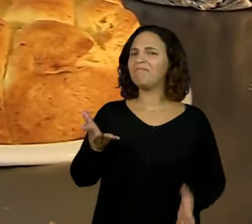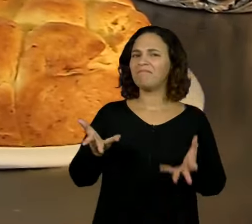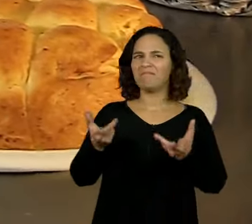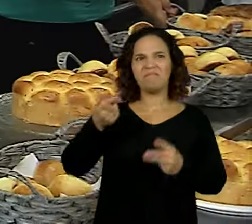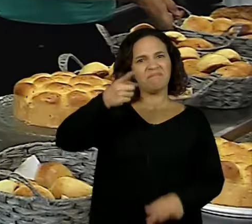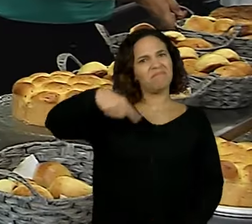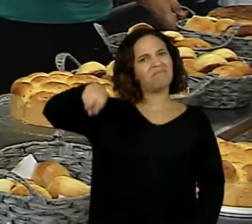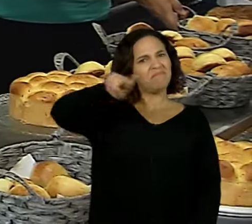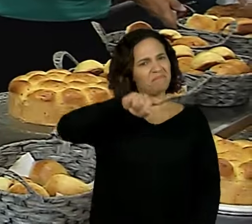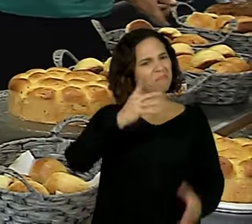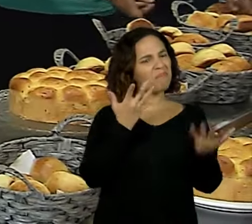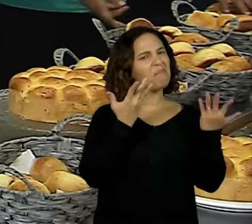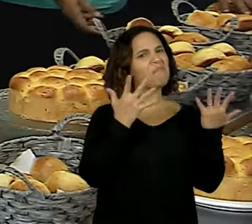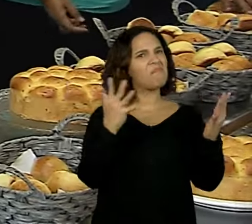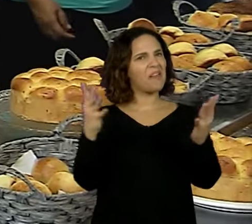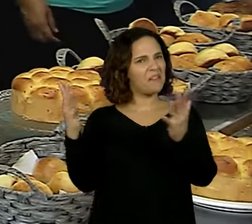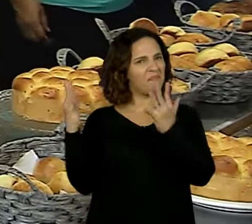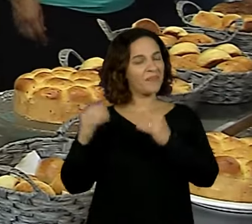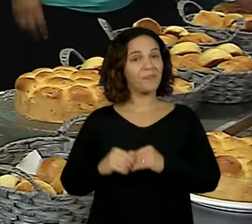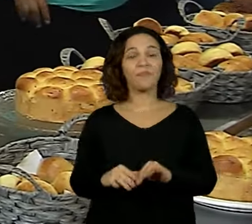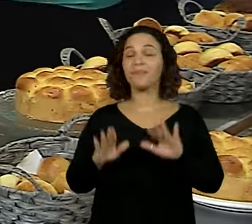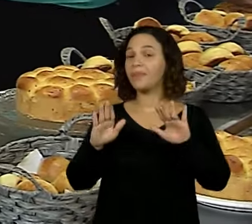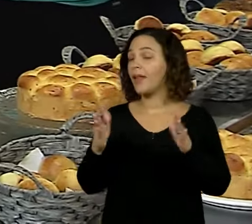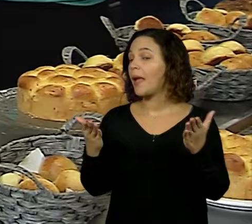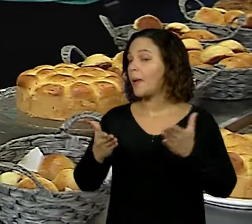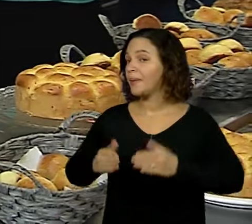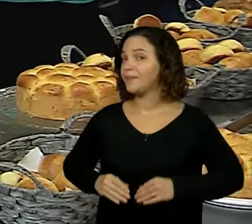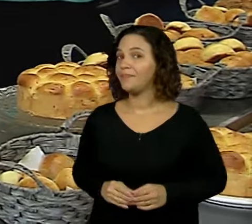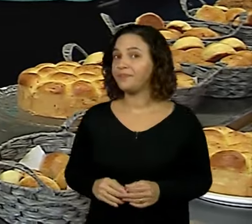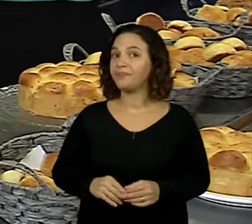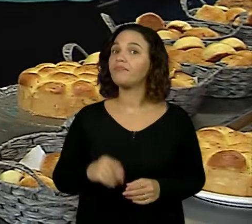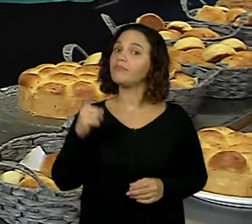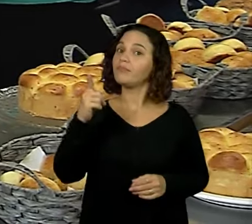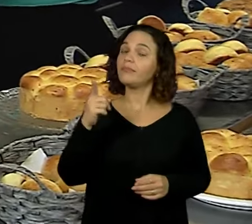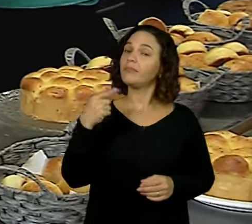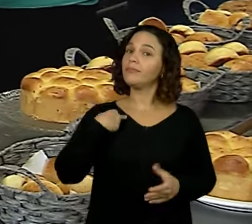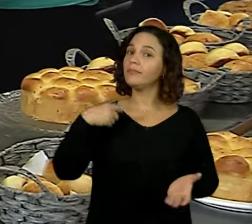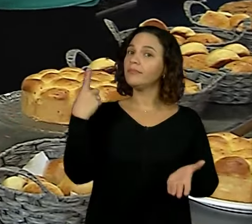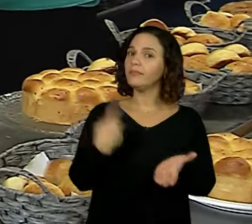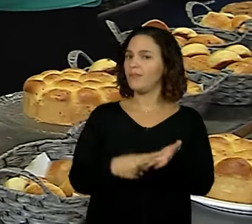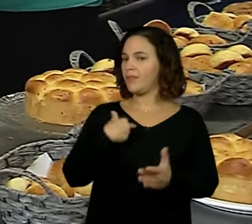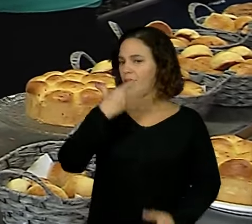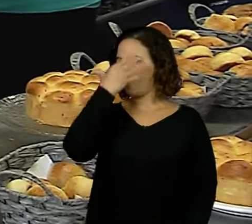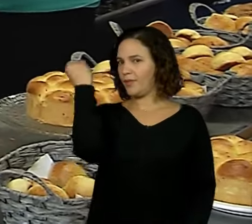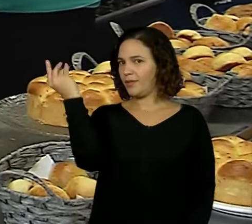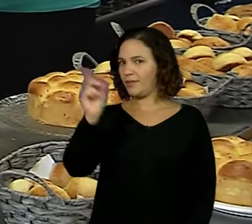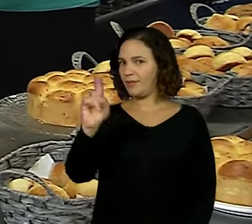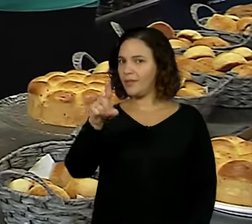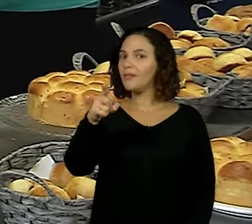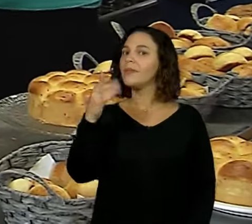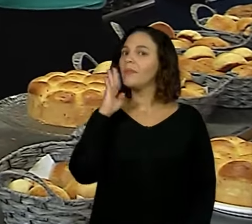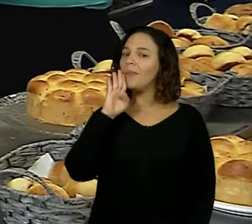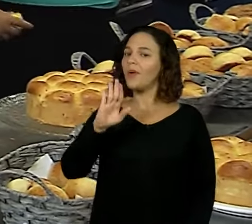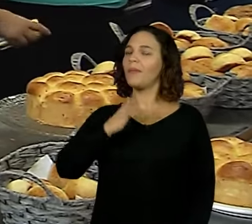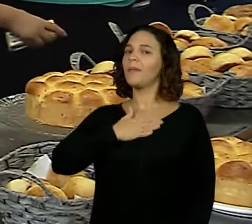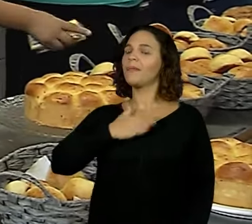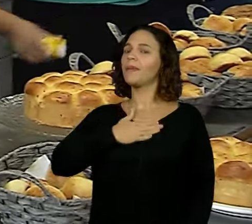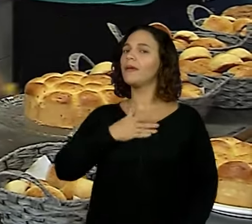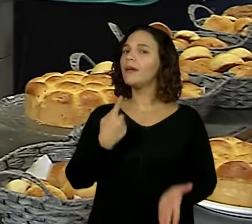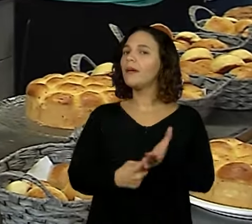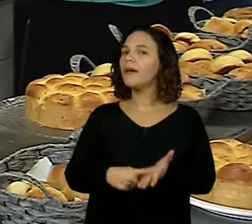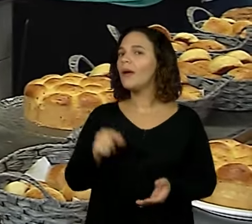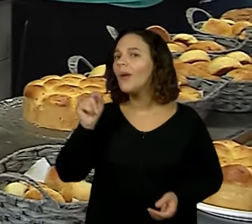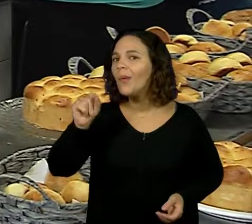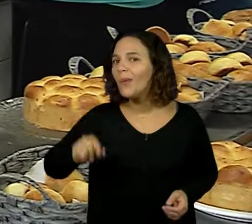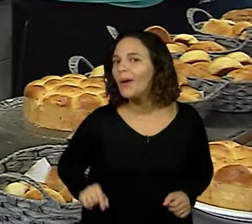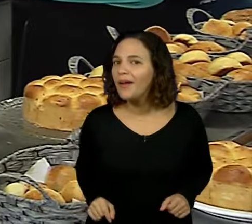as alunas arrasaram, viu? Rico. Agora, a senhora me prometeu, e eu não esqueço de uma promessa feita a mim. Sim.